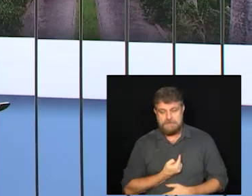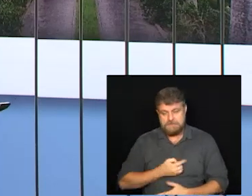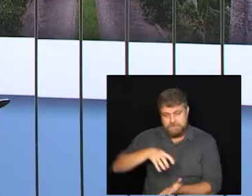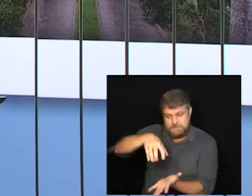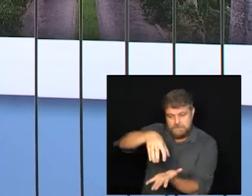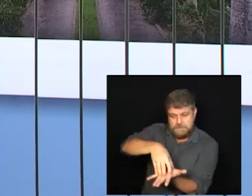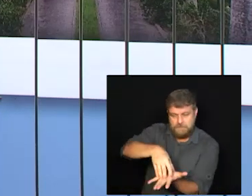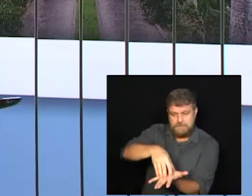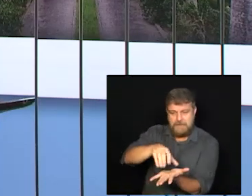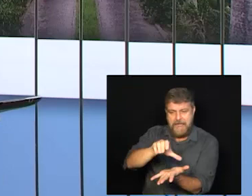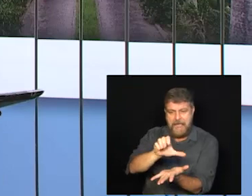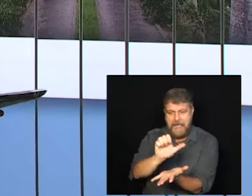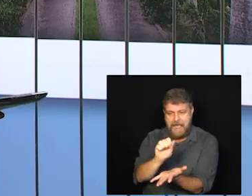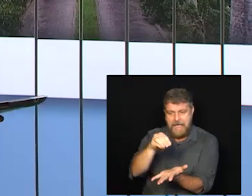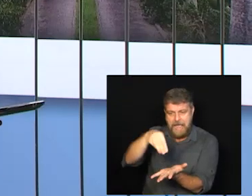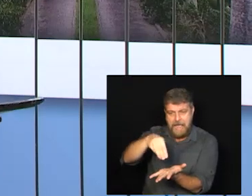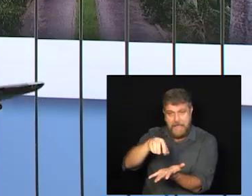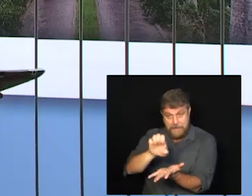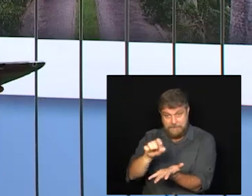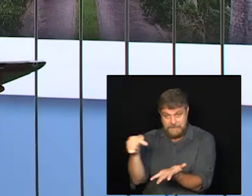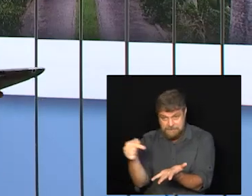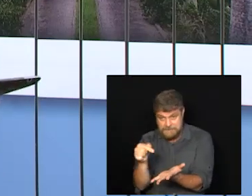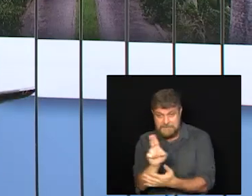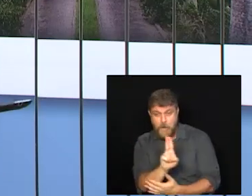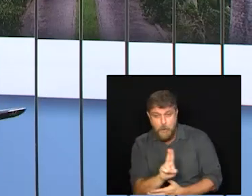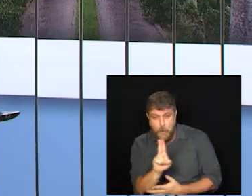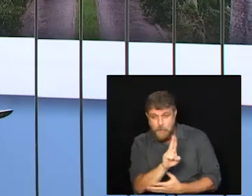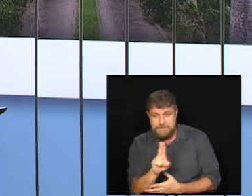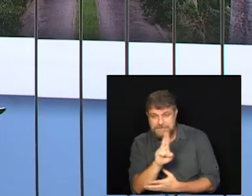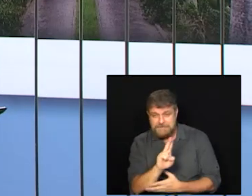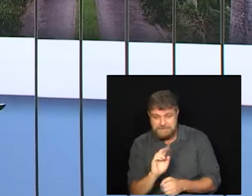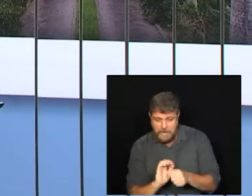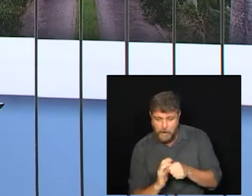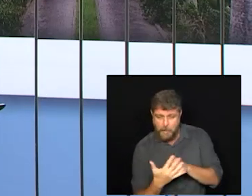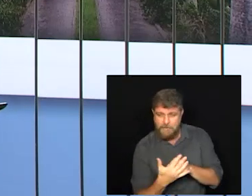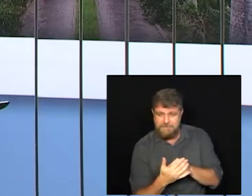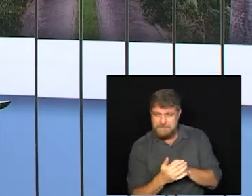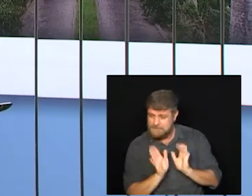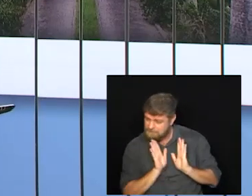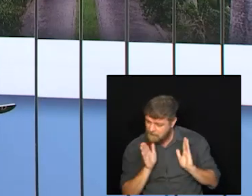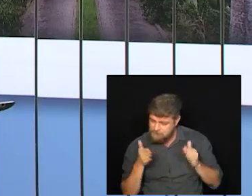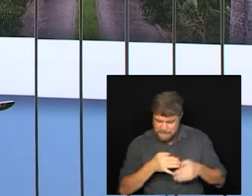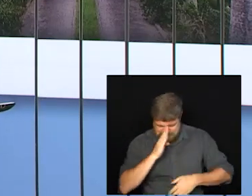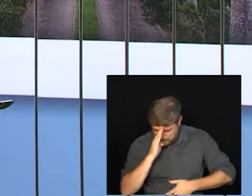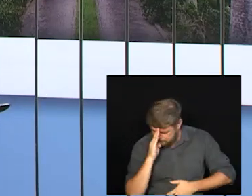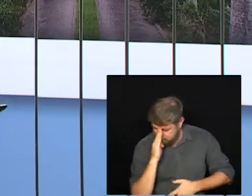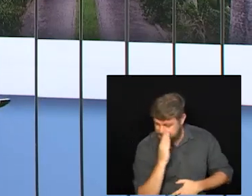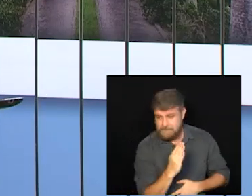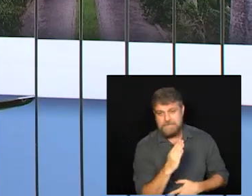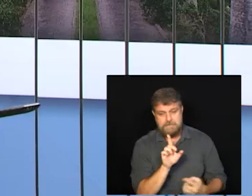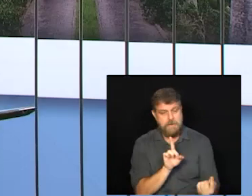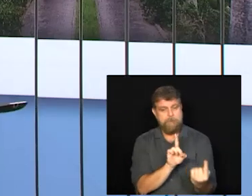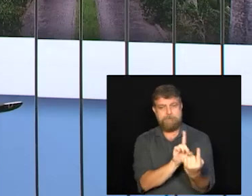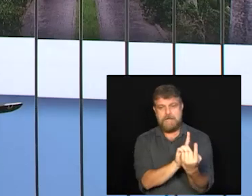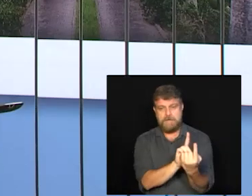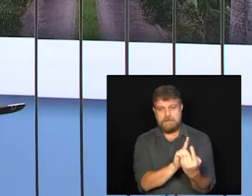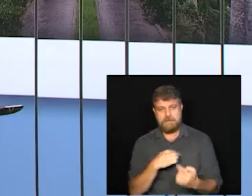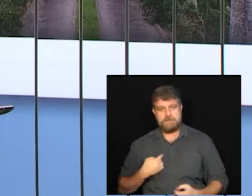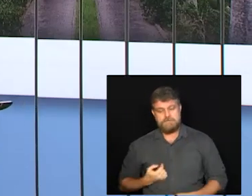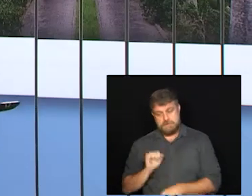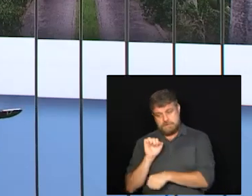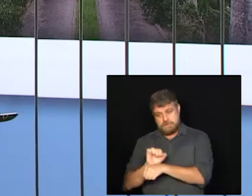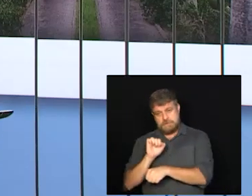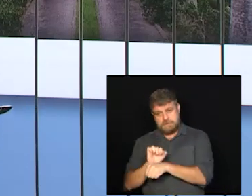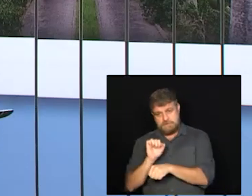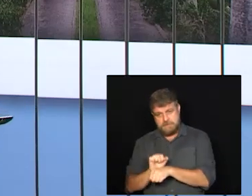Campinas, justamente utilizada, vai ser de atendimento exclusivo para a Covid-19. A gente aguarda, então,